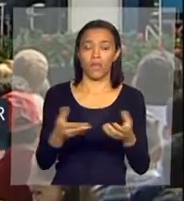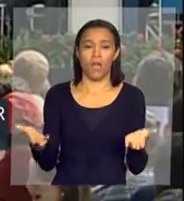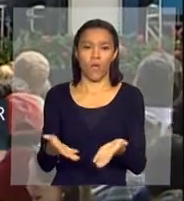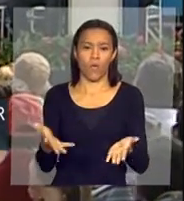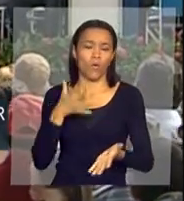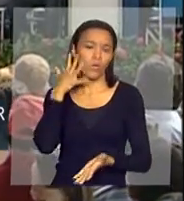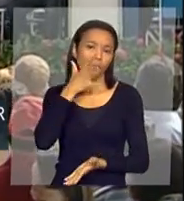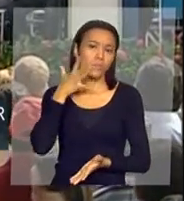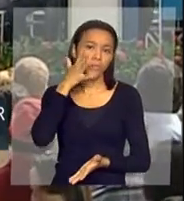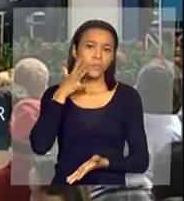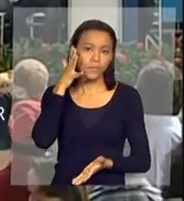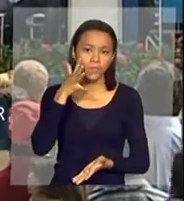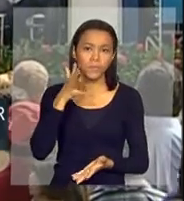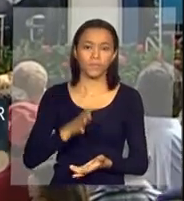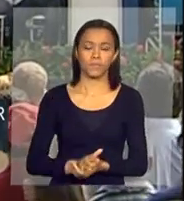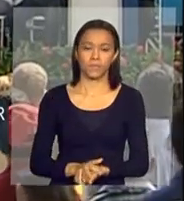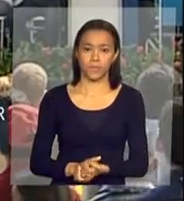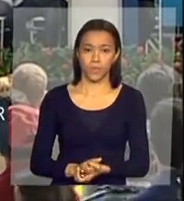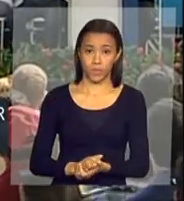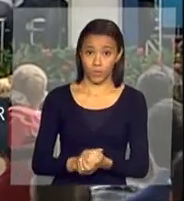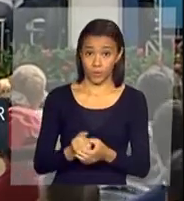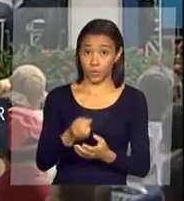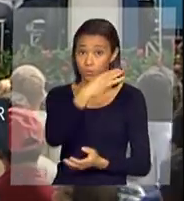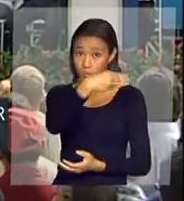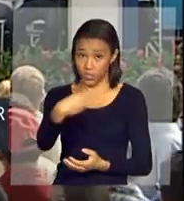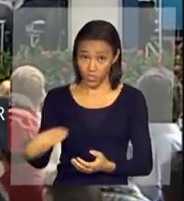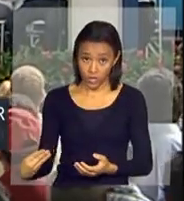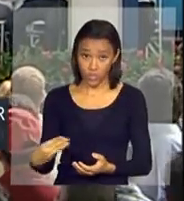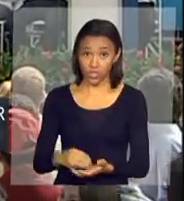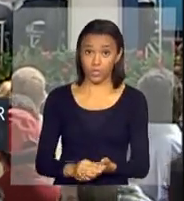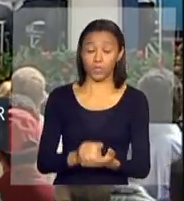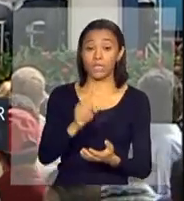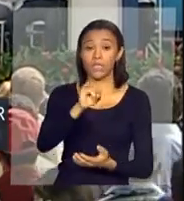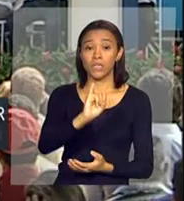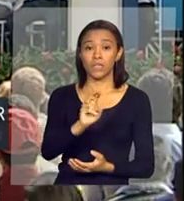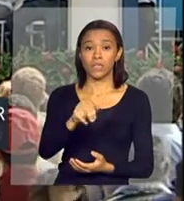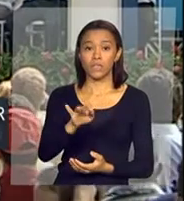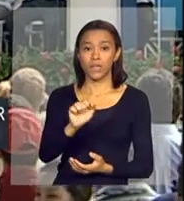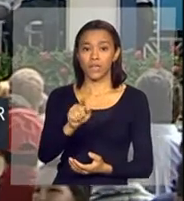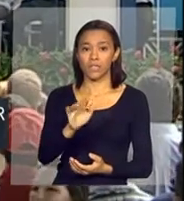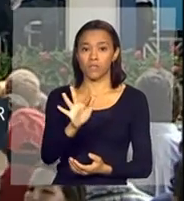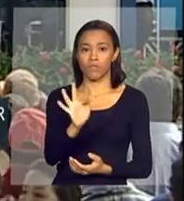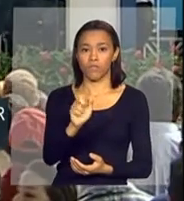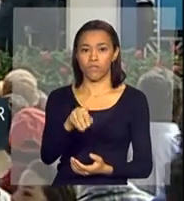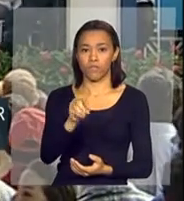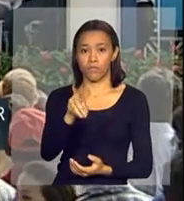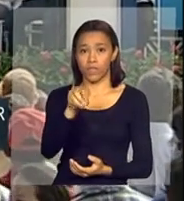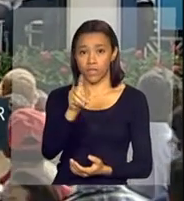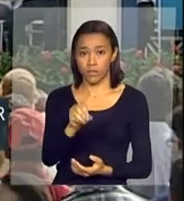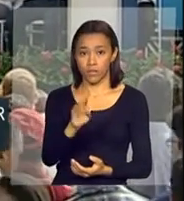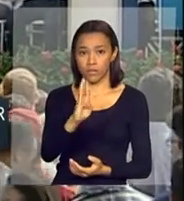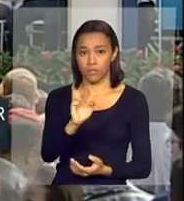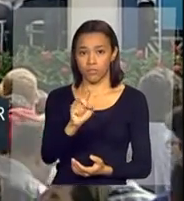Ouviremos neste instante as palavras do ministro da Integração Nacional, Fernando Bezerra.